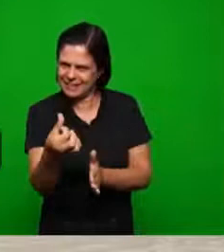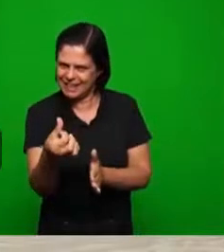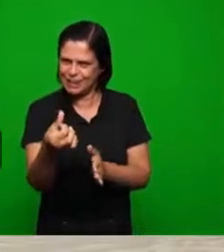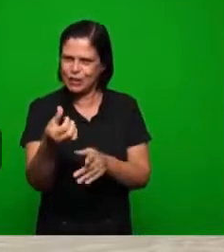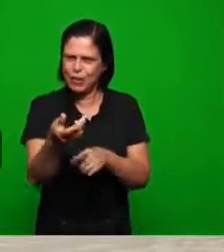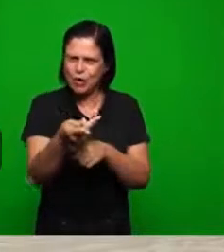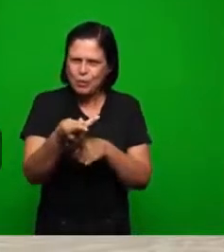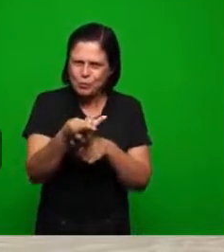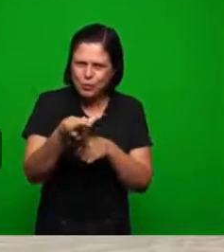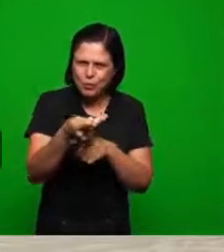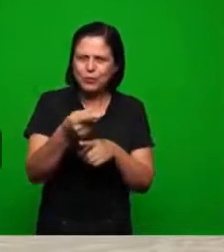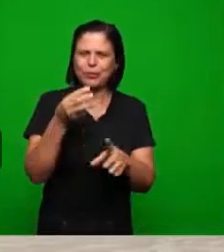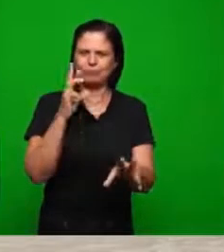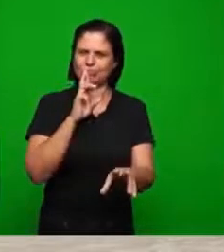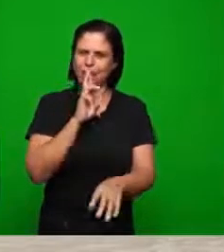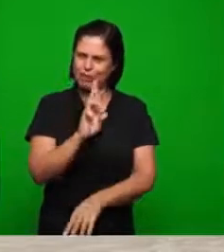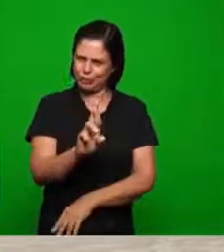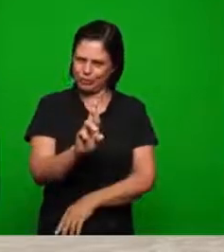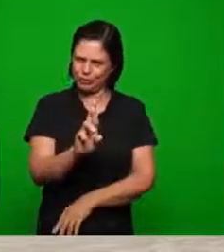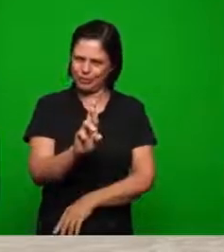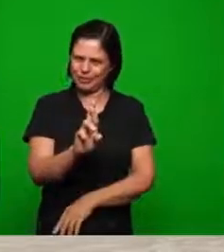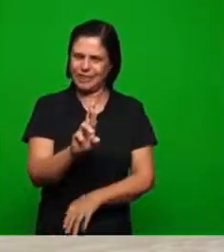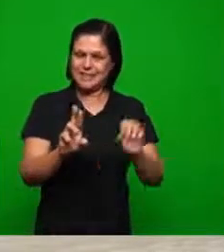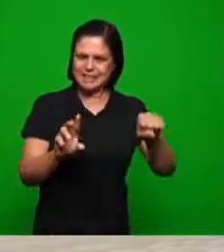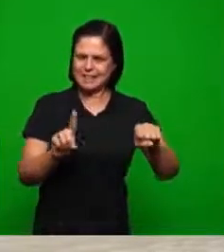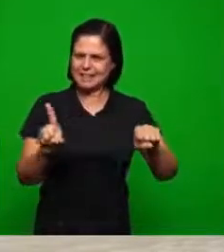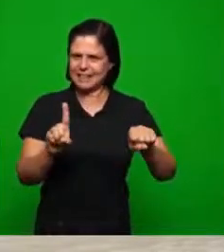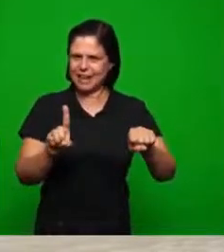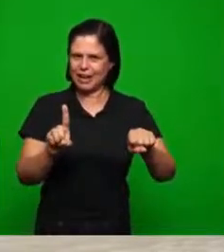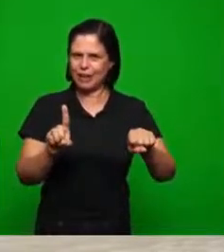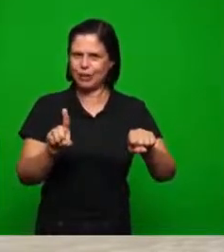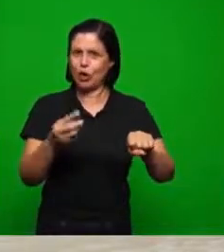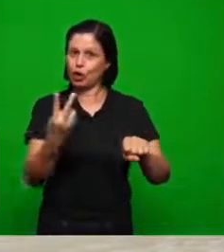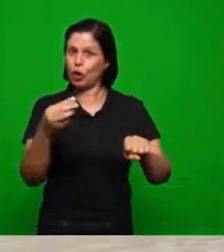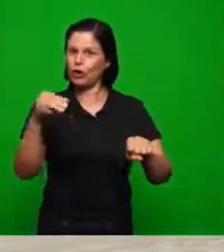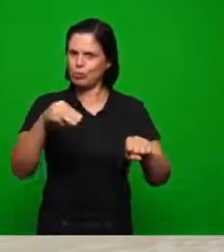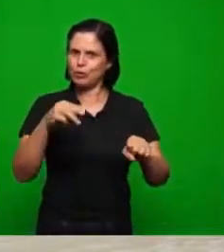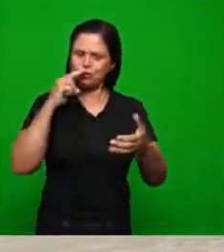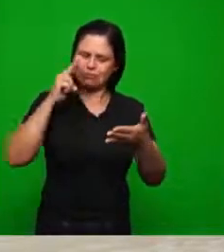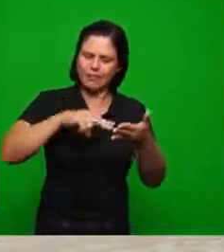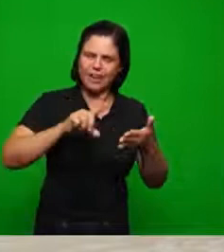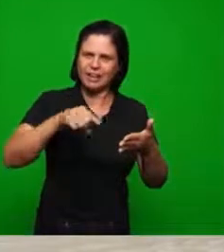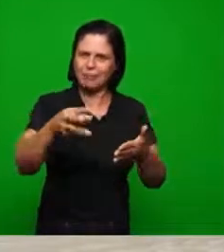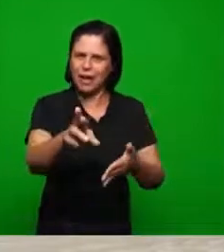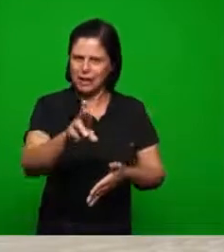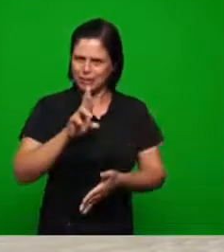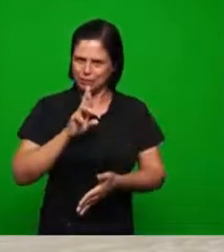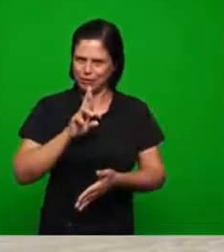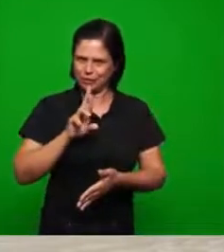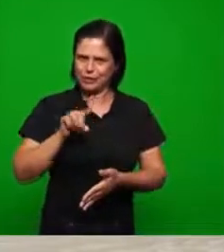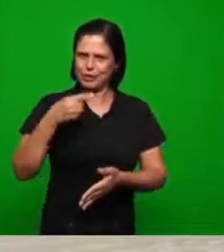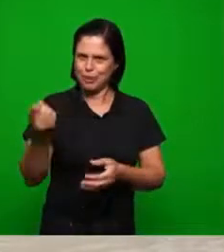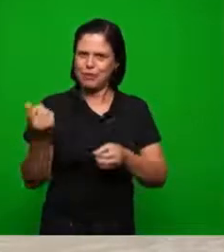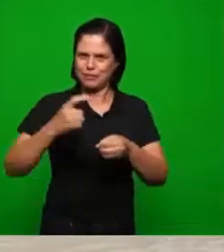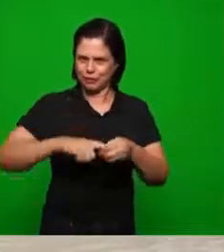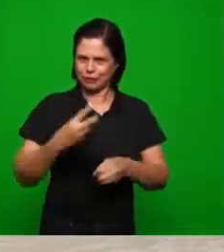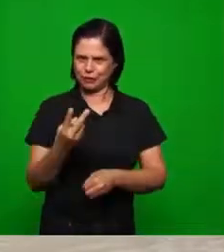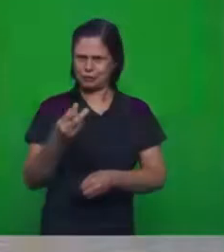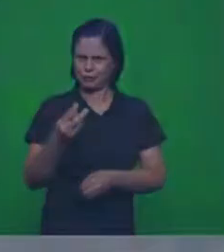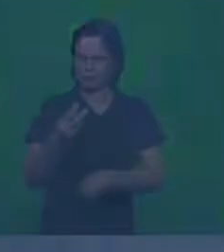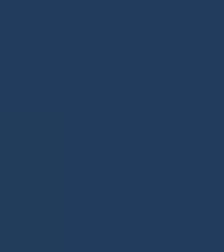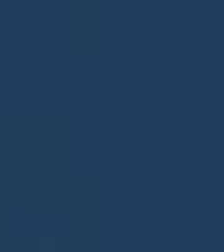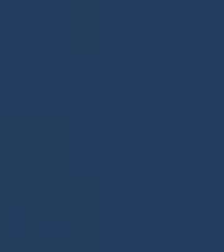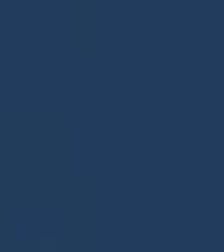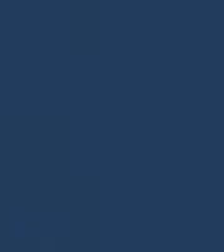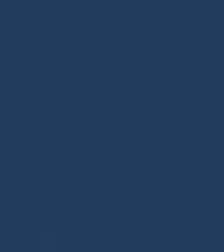resposta aqui. Os irmãos vão dizer sim ou não e vão ter 2 minutos para ler o texto e dar a resposta, e nós voltaremos dentro de